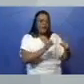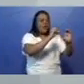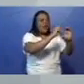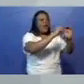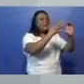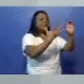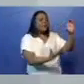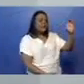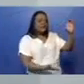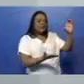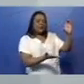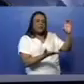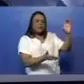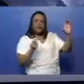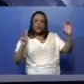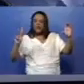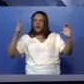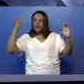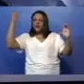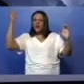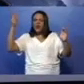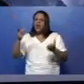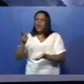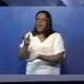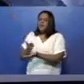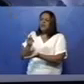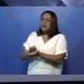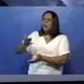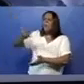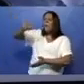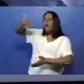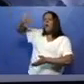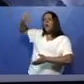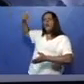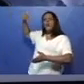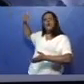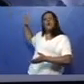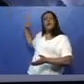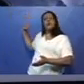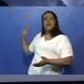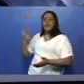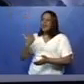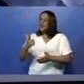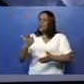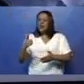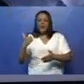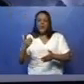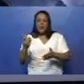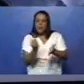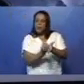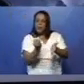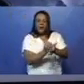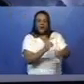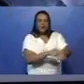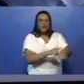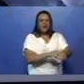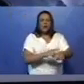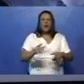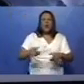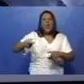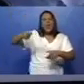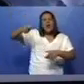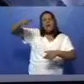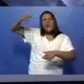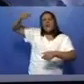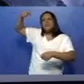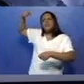partir dessa história. Olha, é sempre um passado distante. Então, não é marcado no tempo. Era uma vez, um certo dia, é